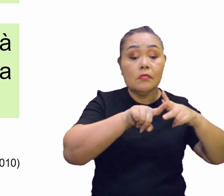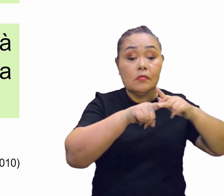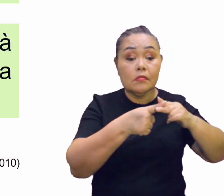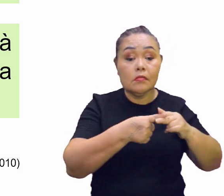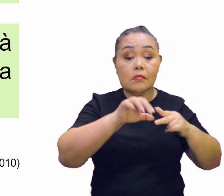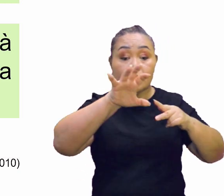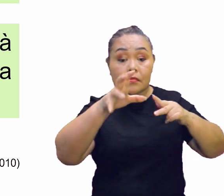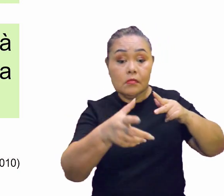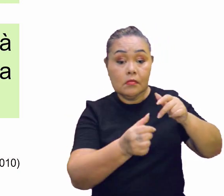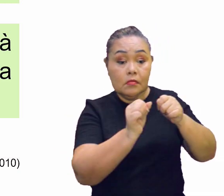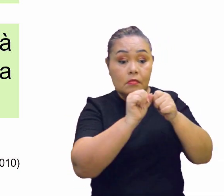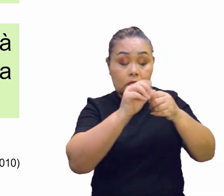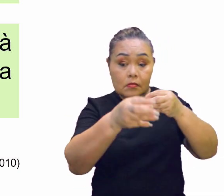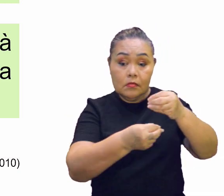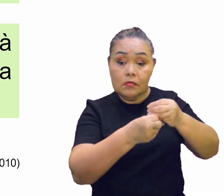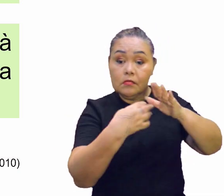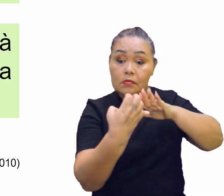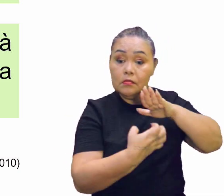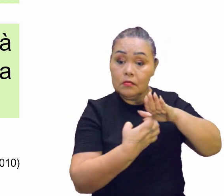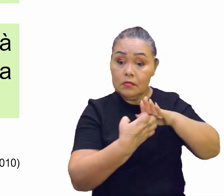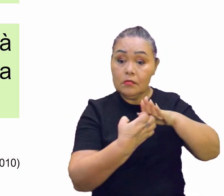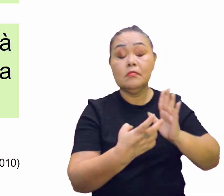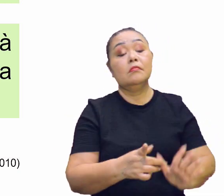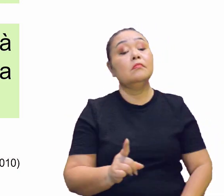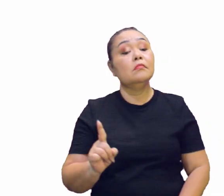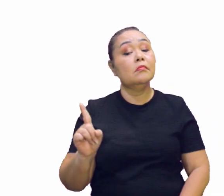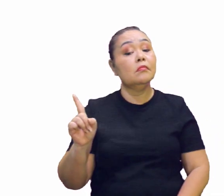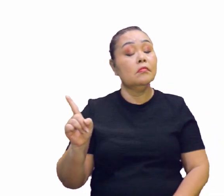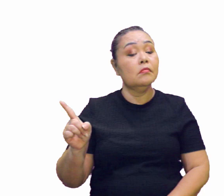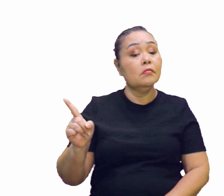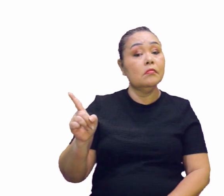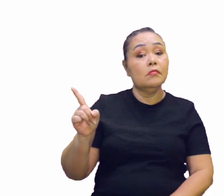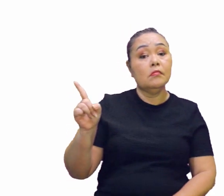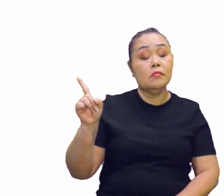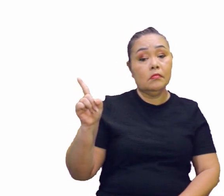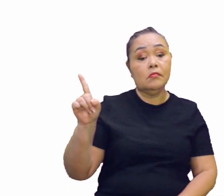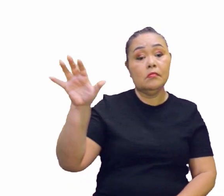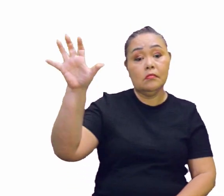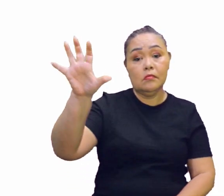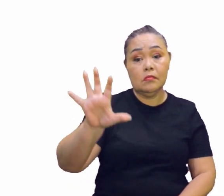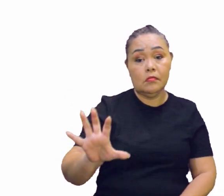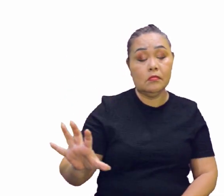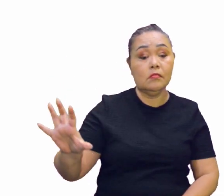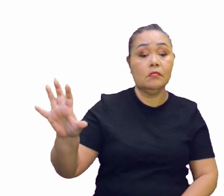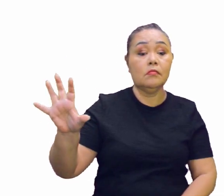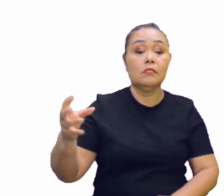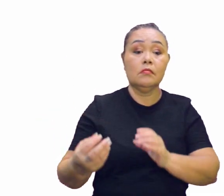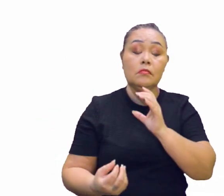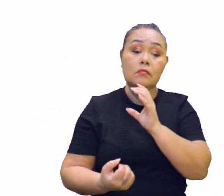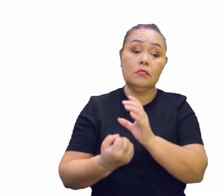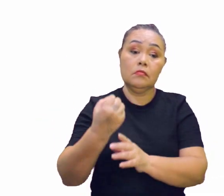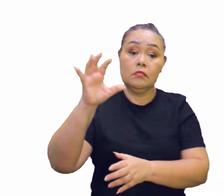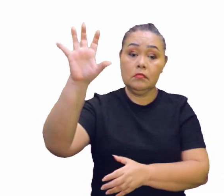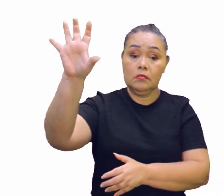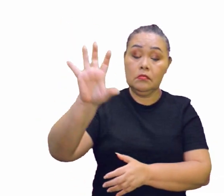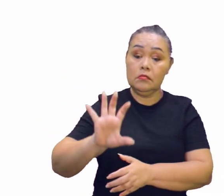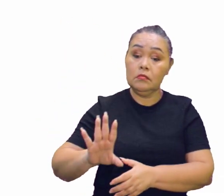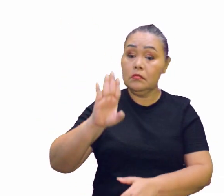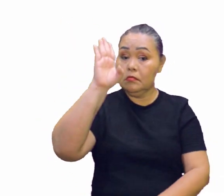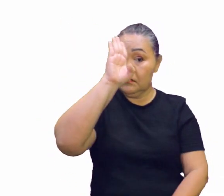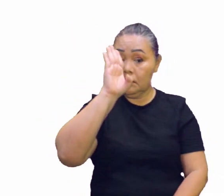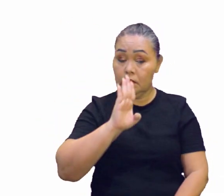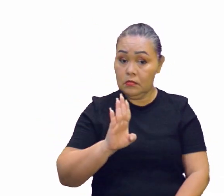relação à mecanização e à integração com a indústria. Então, baseado nisso, ficou assim dividido o